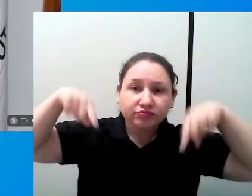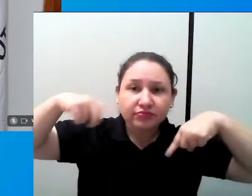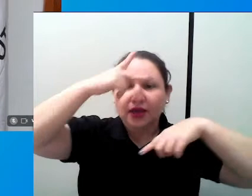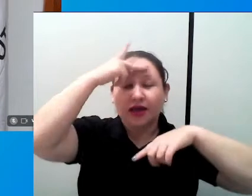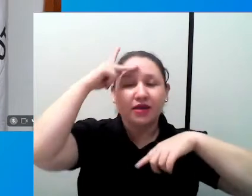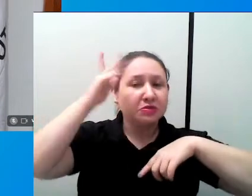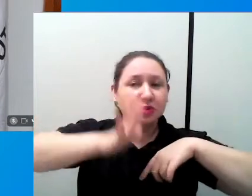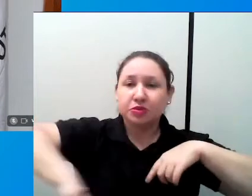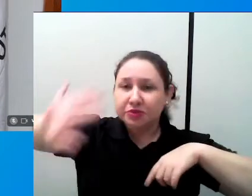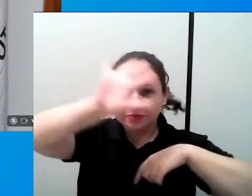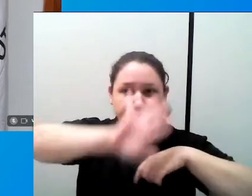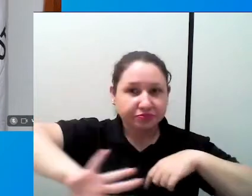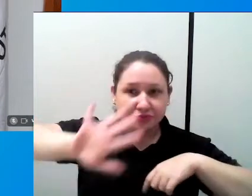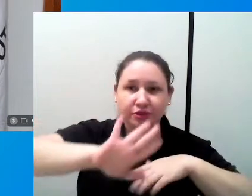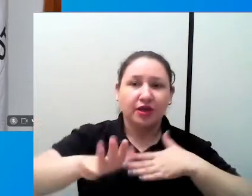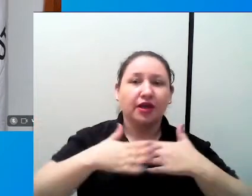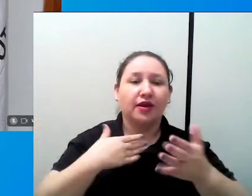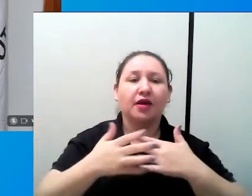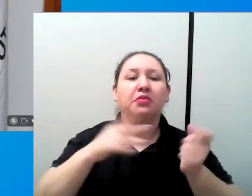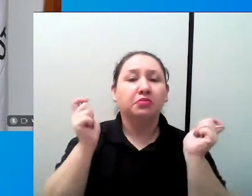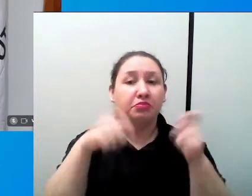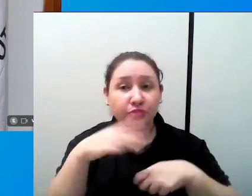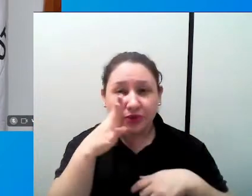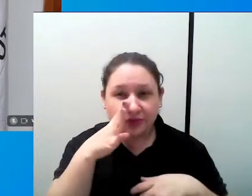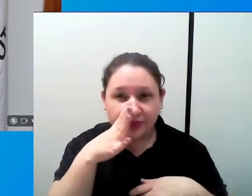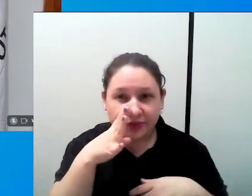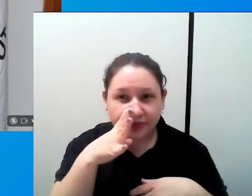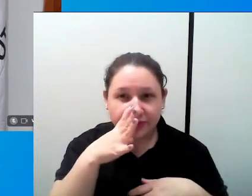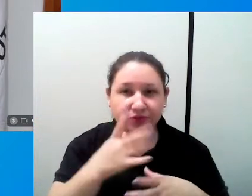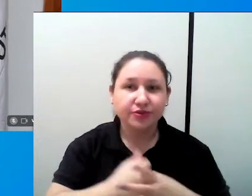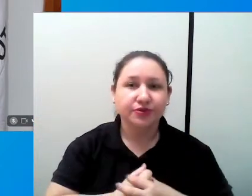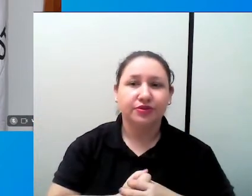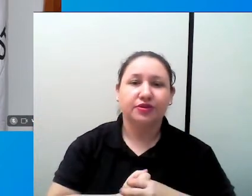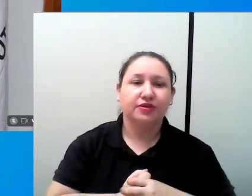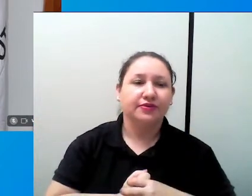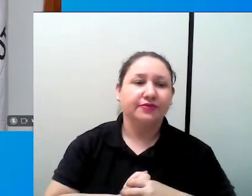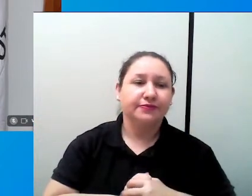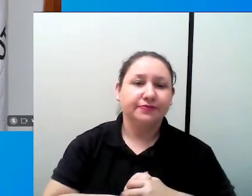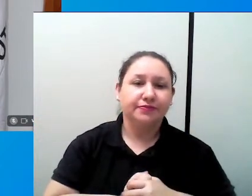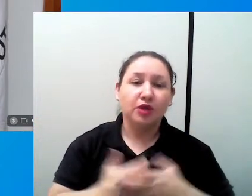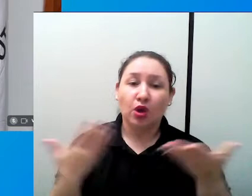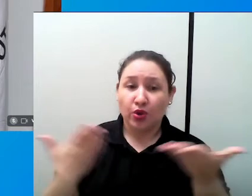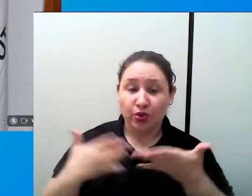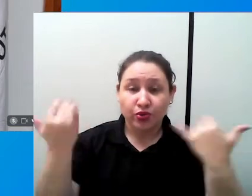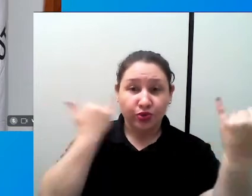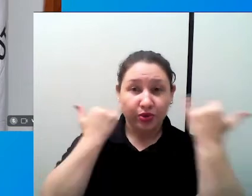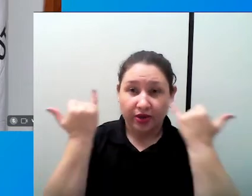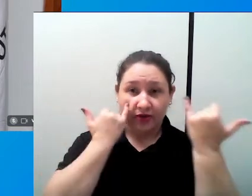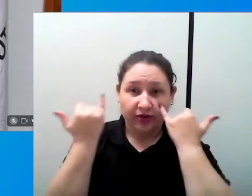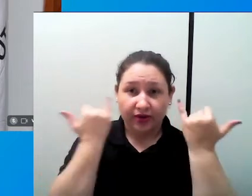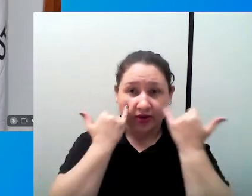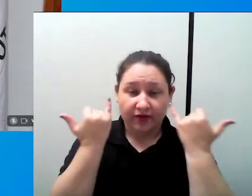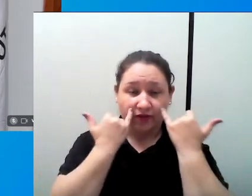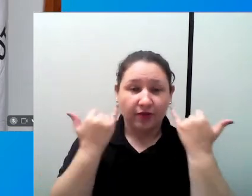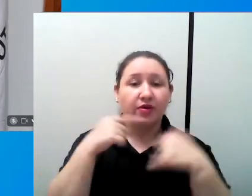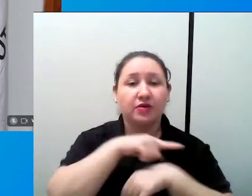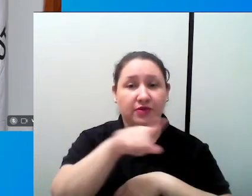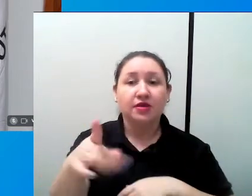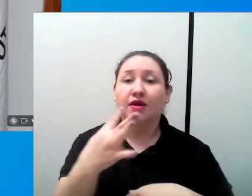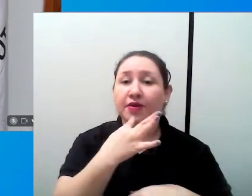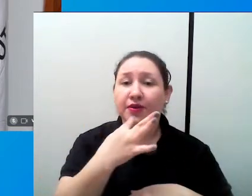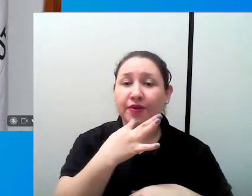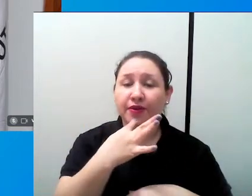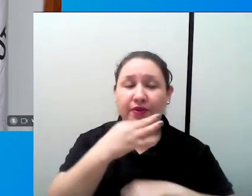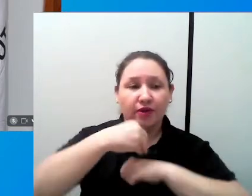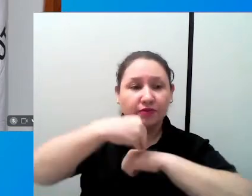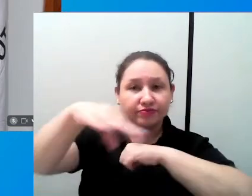né, que pode ter acesso a todas essas informações que hoje vão estar sendo compartilhadas